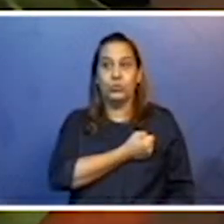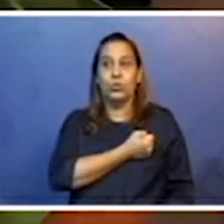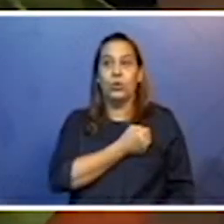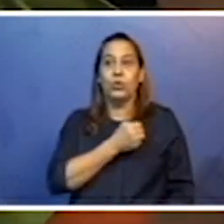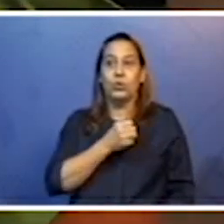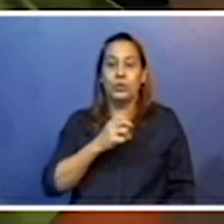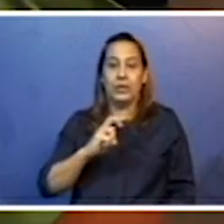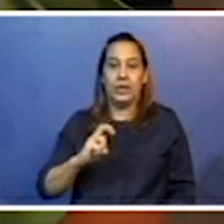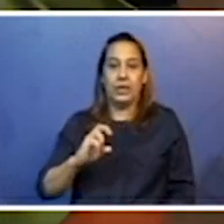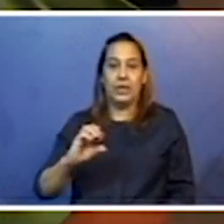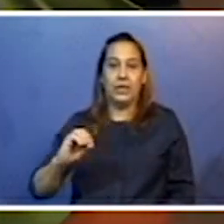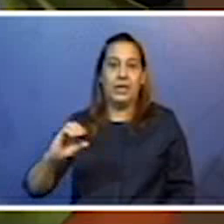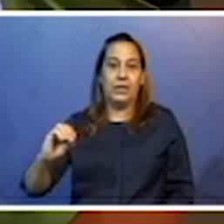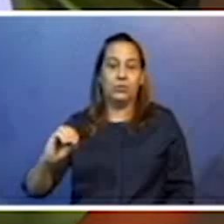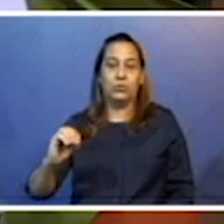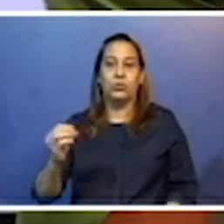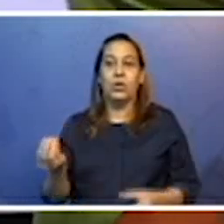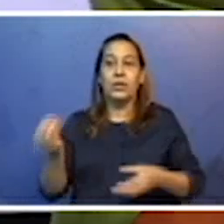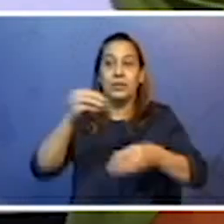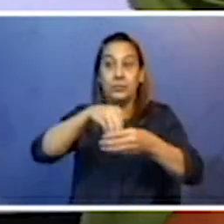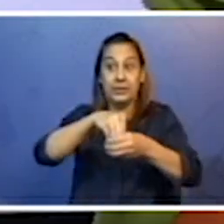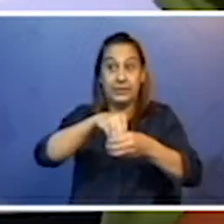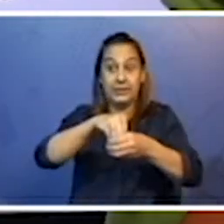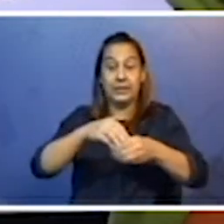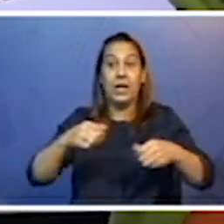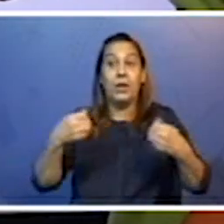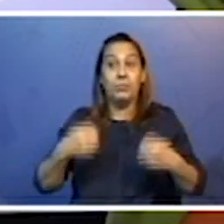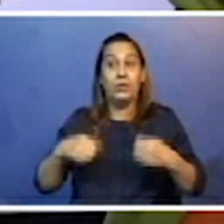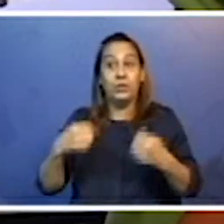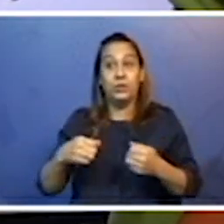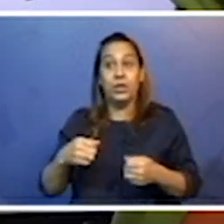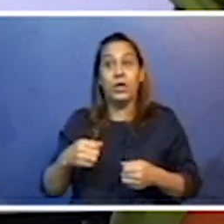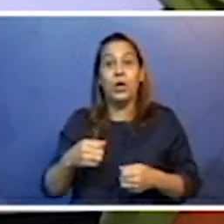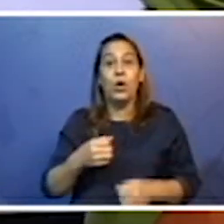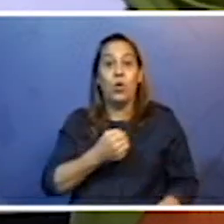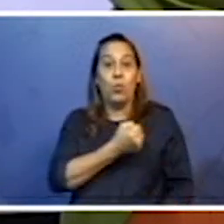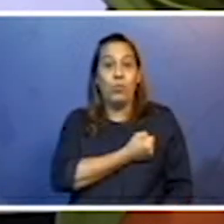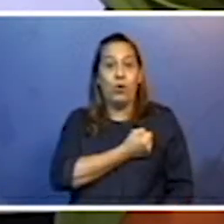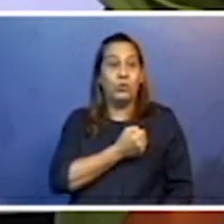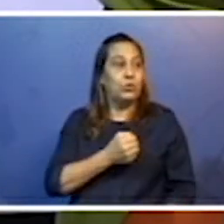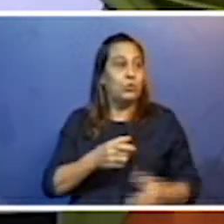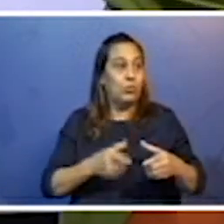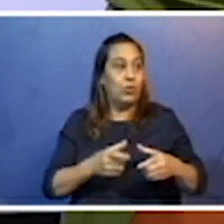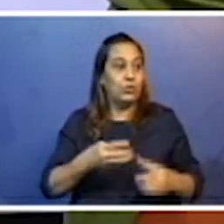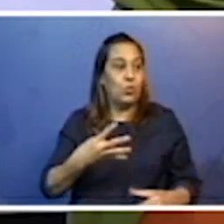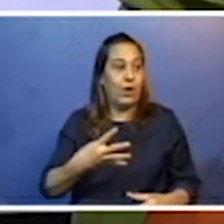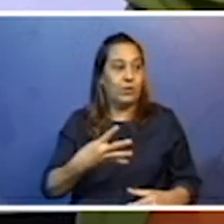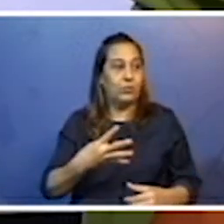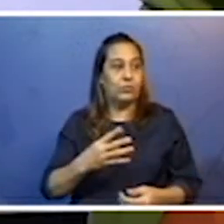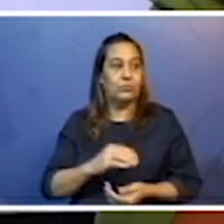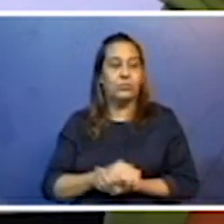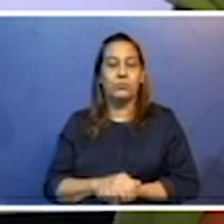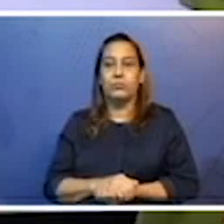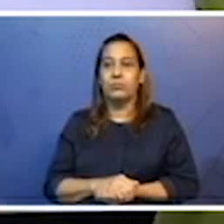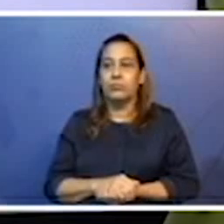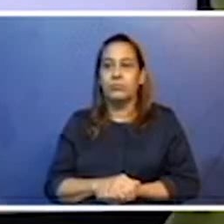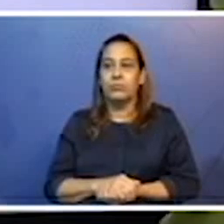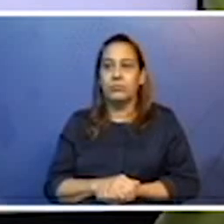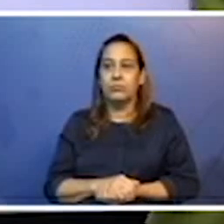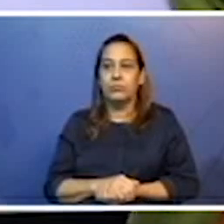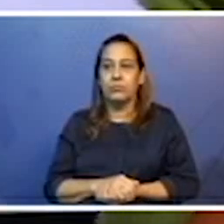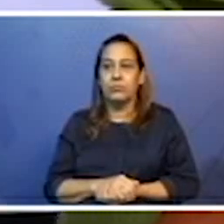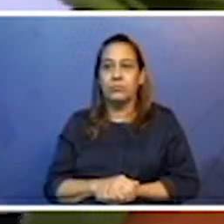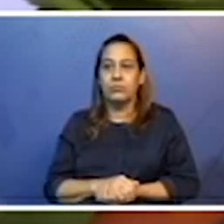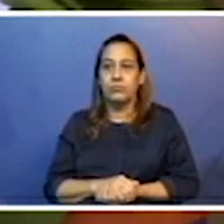Quantos potes 1, que é o de 500, são necessários para encher o pote 4? E aí, gente, a mesma coisa,